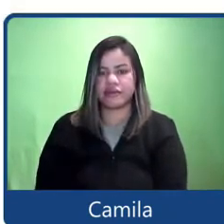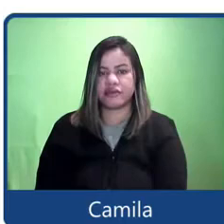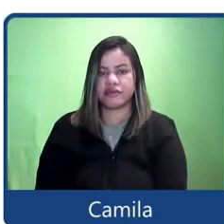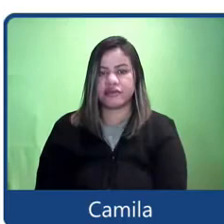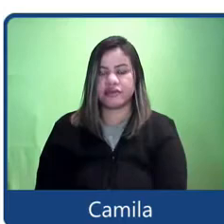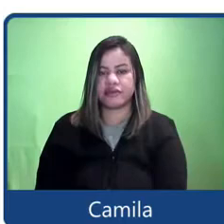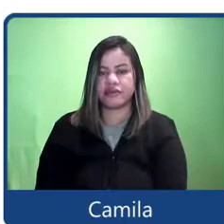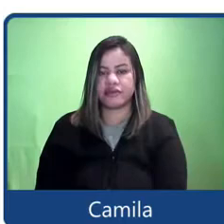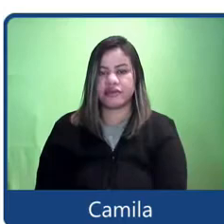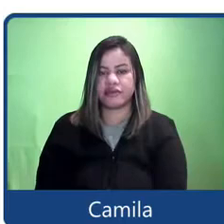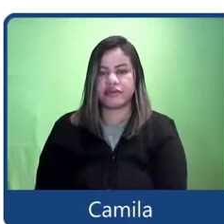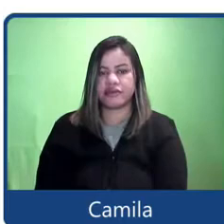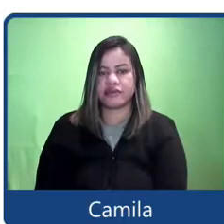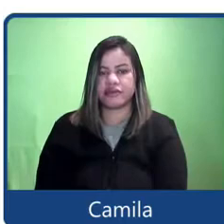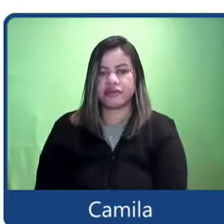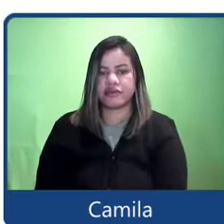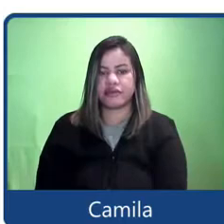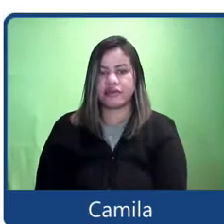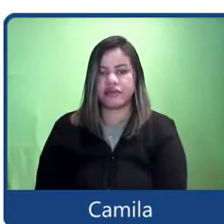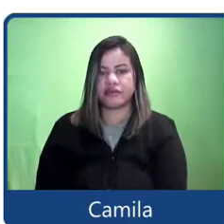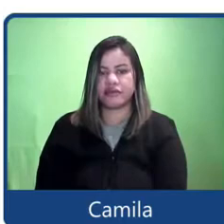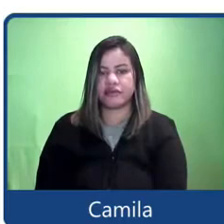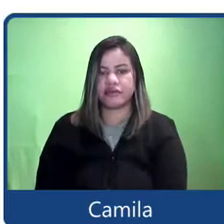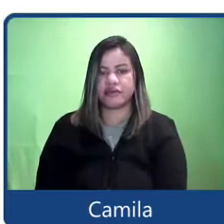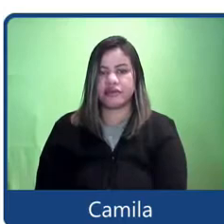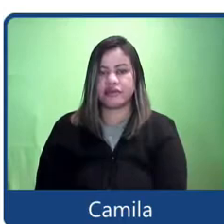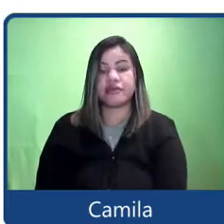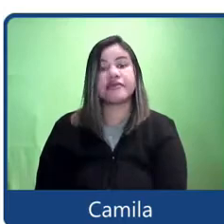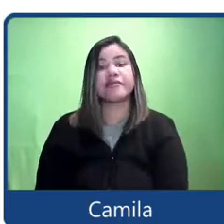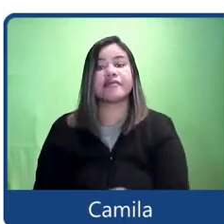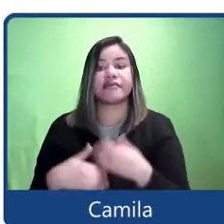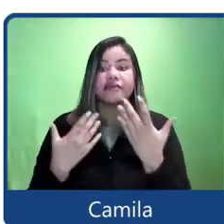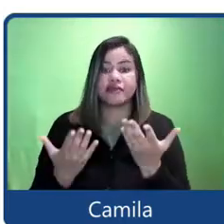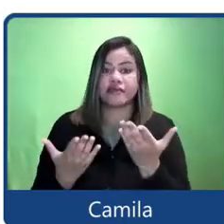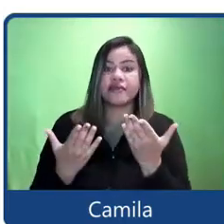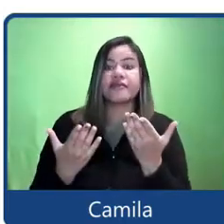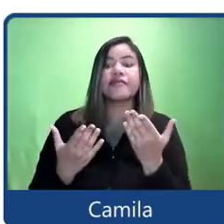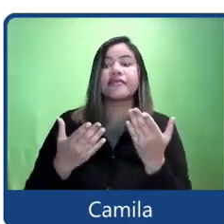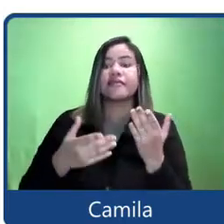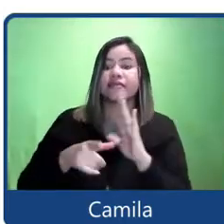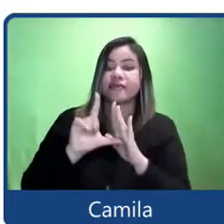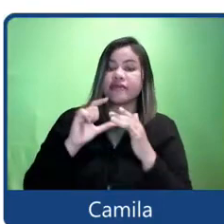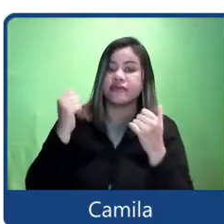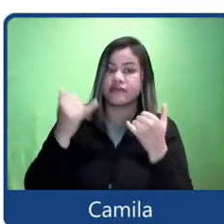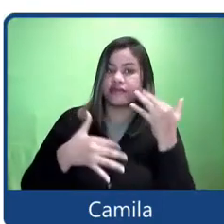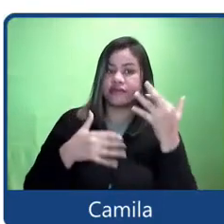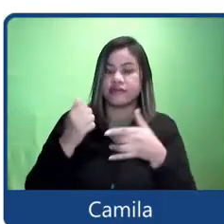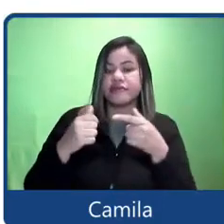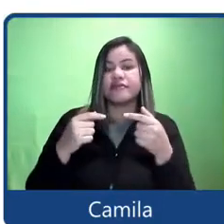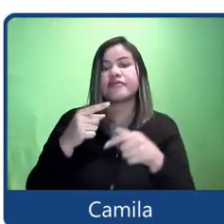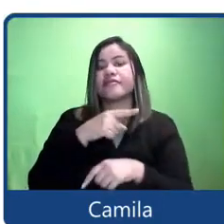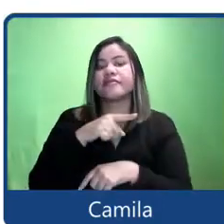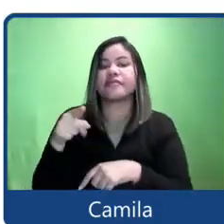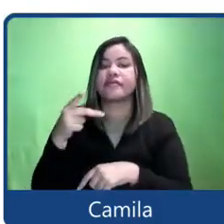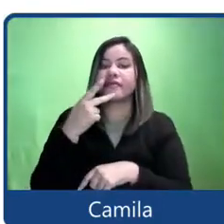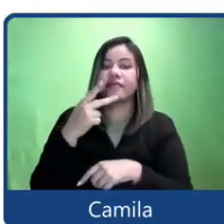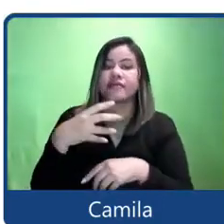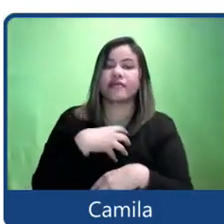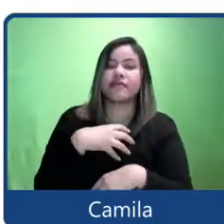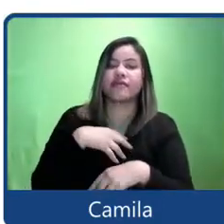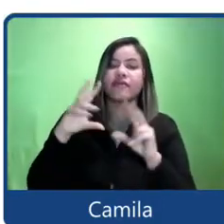Bom, então, como foi dito, né, eu vou abordar aspectos humanos, né,